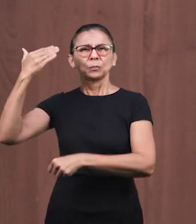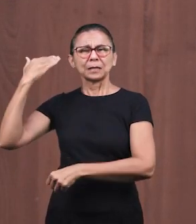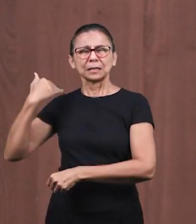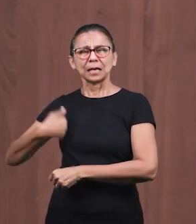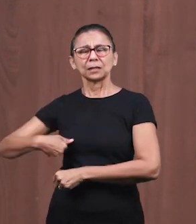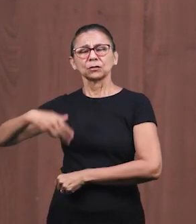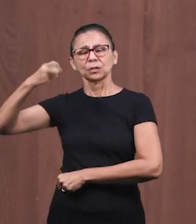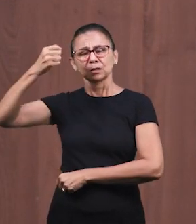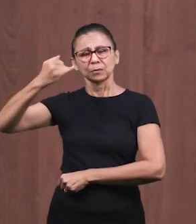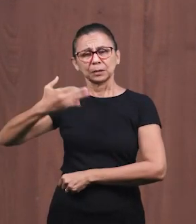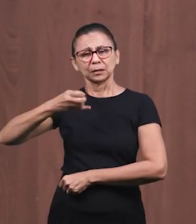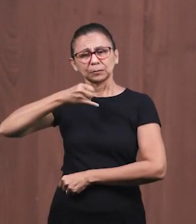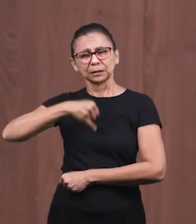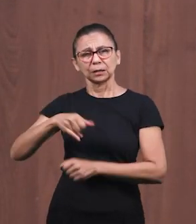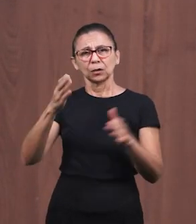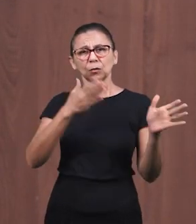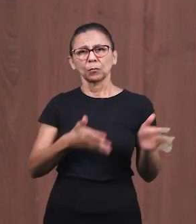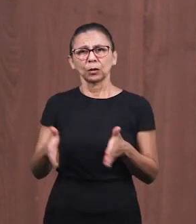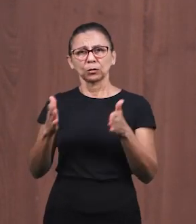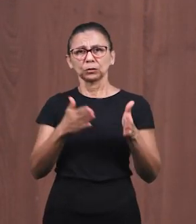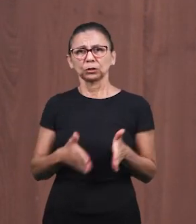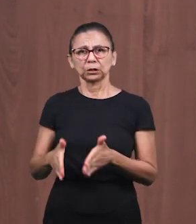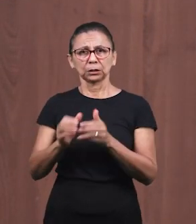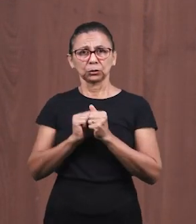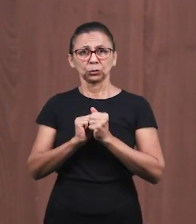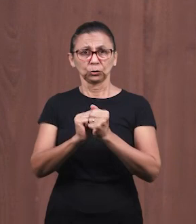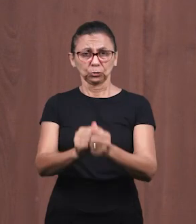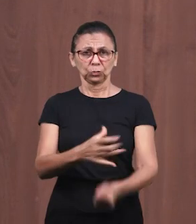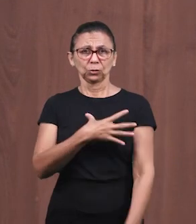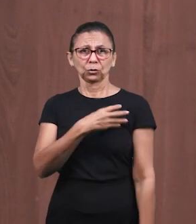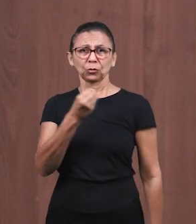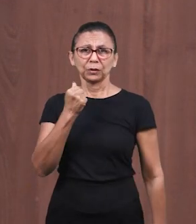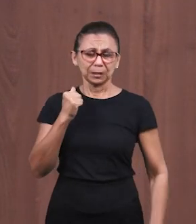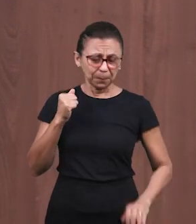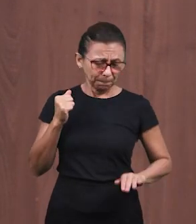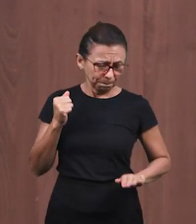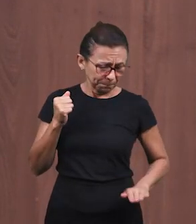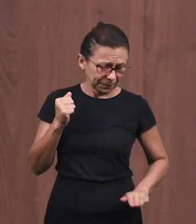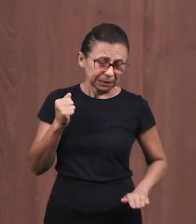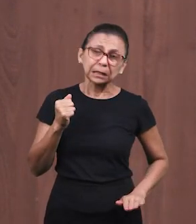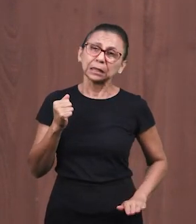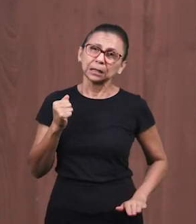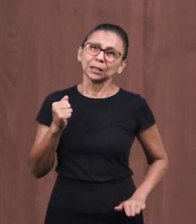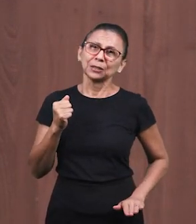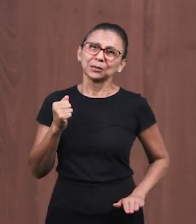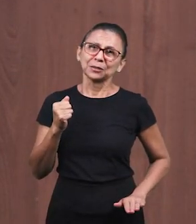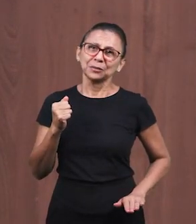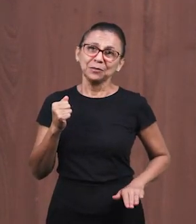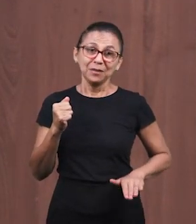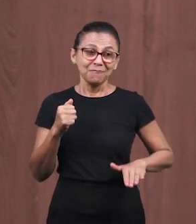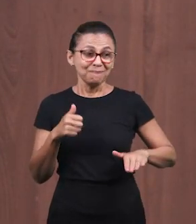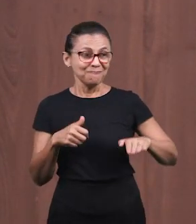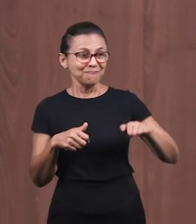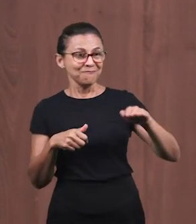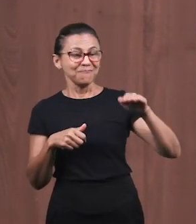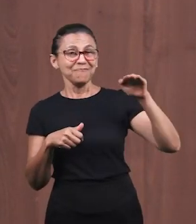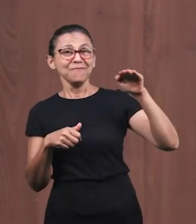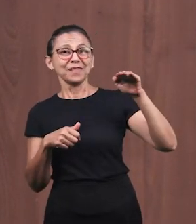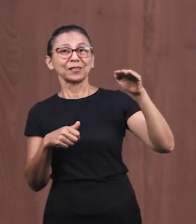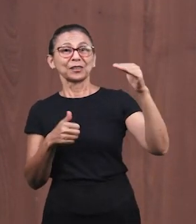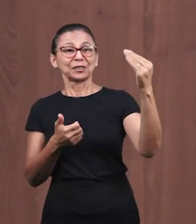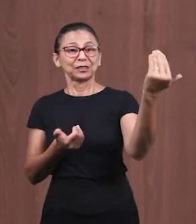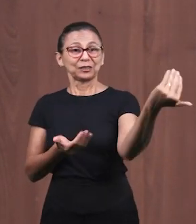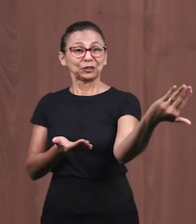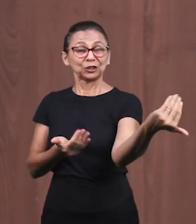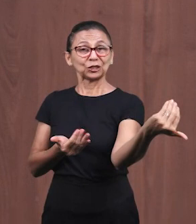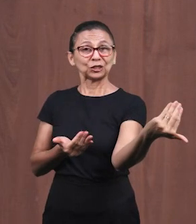se organizarmos uma rotina colaborativa com os nossos filhos desde pequeninos, desde a infância, este momento